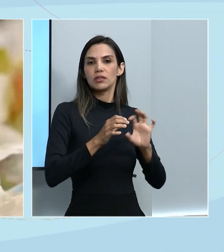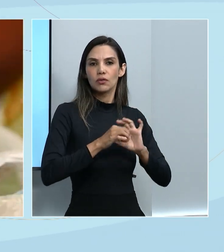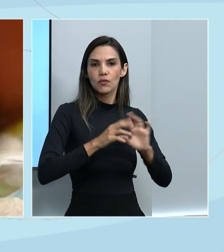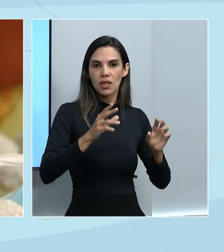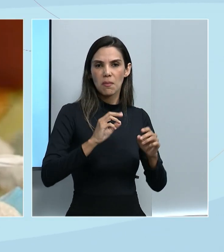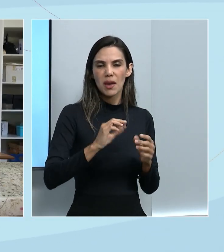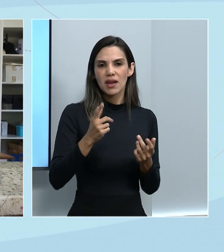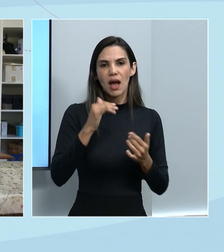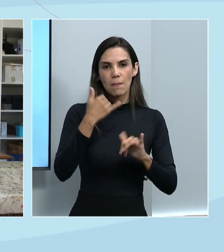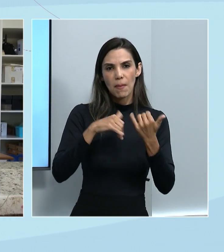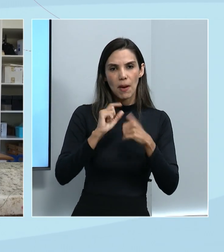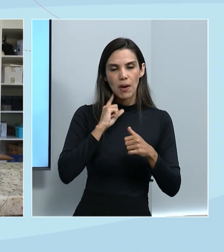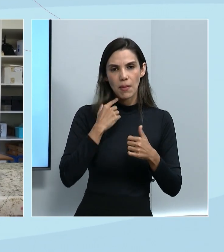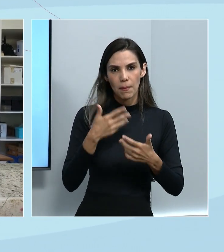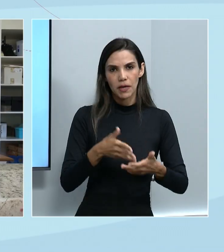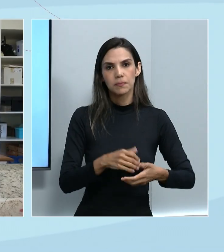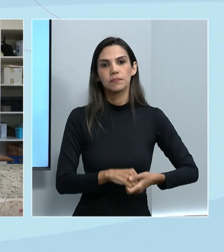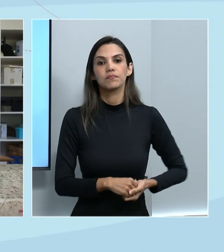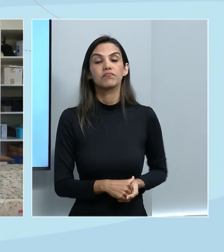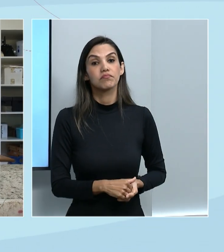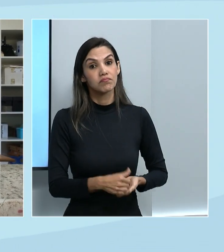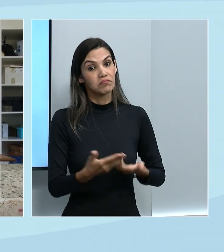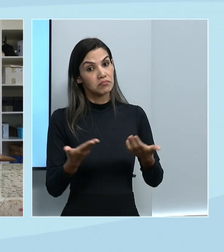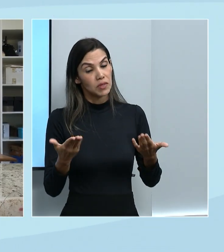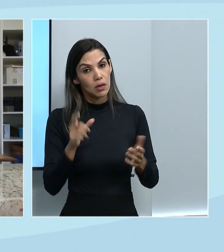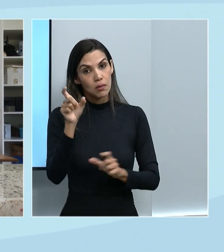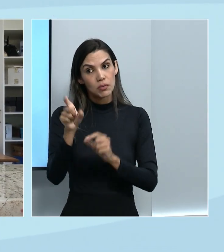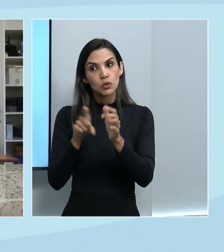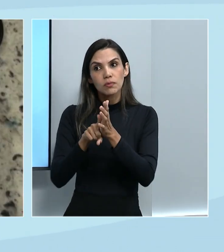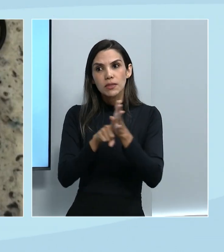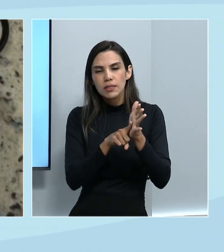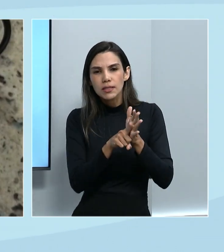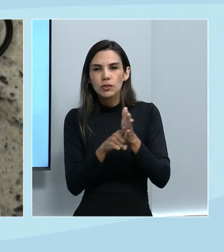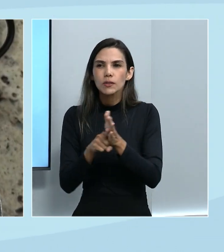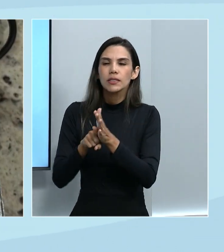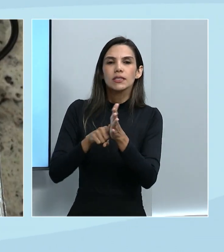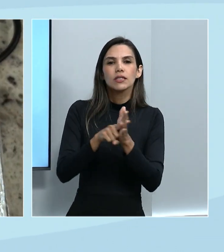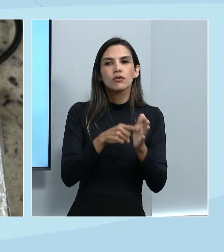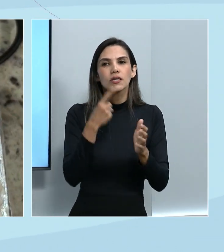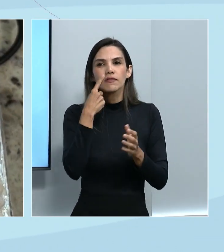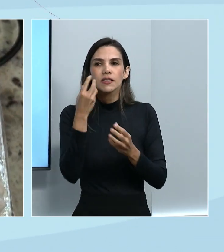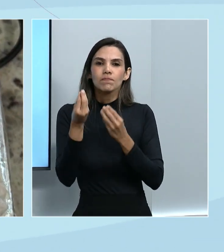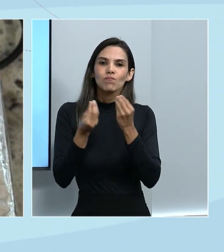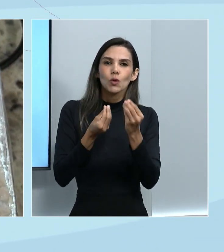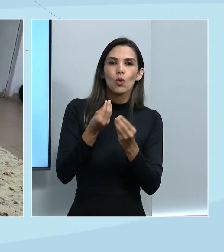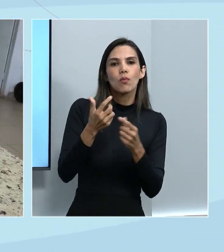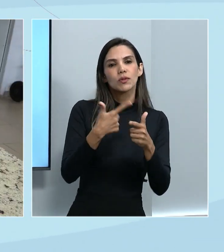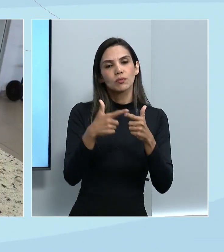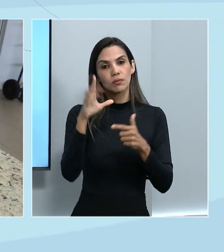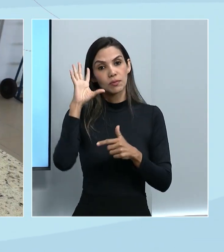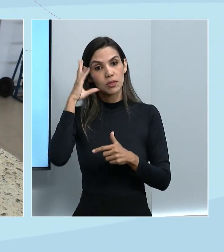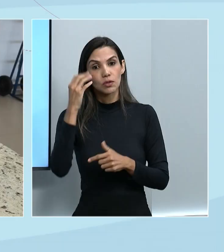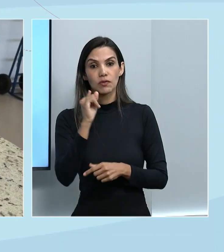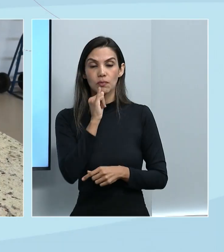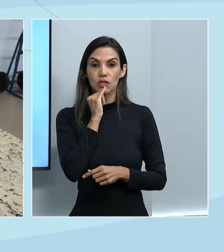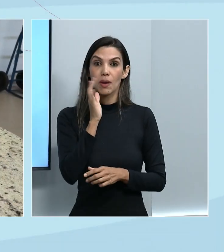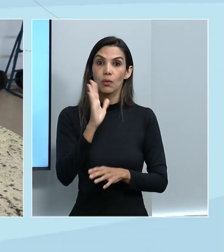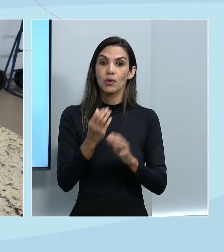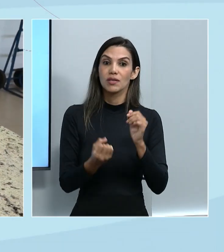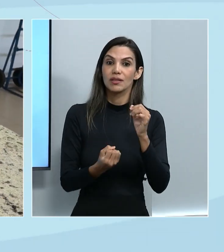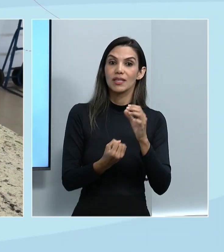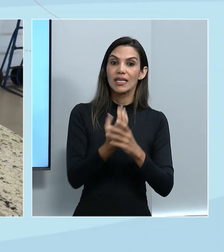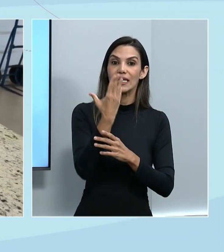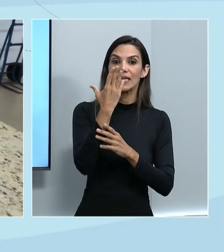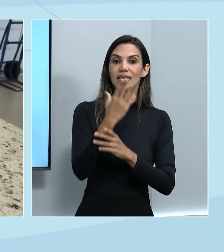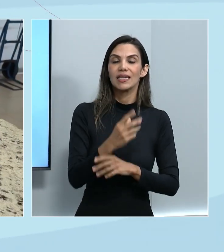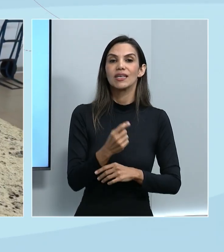pelos plásticos, pesquisadores buscam novas soluções. Aqui, o desenvolvimento de um filme biodegradável